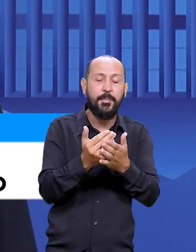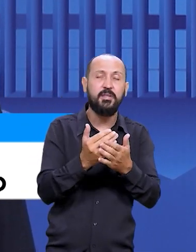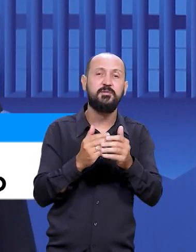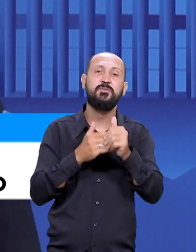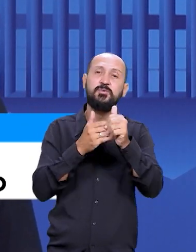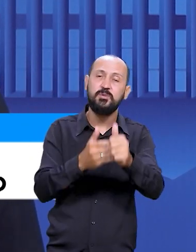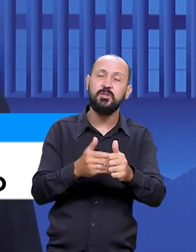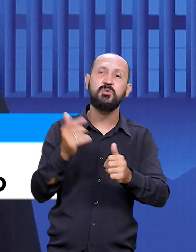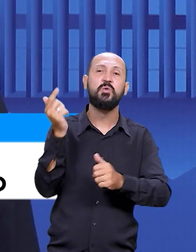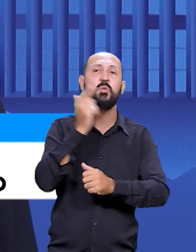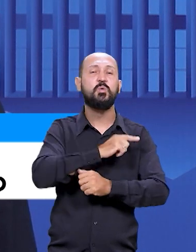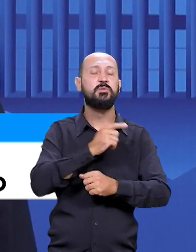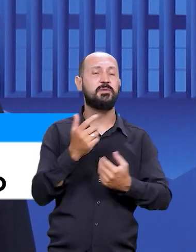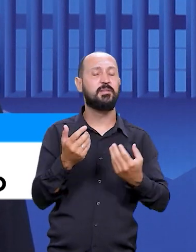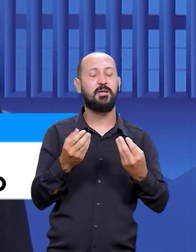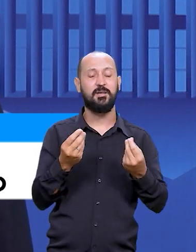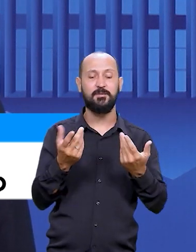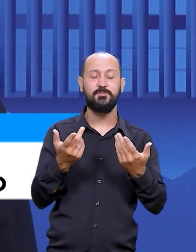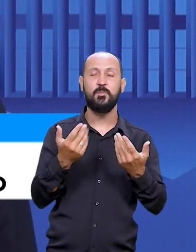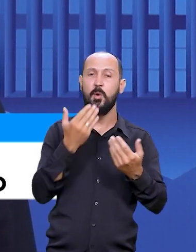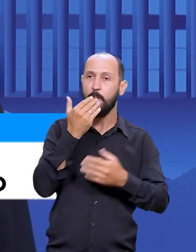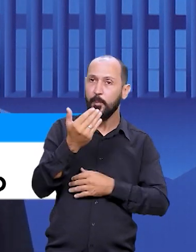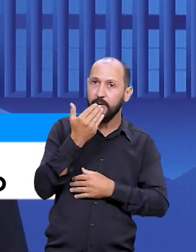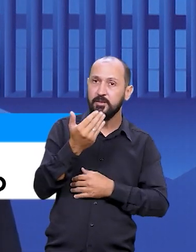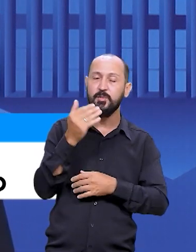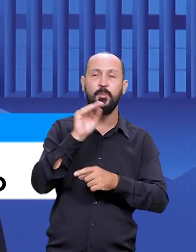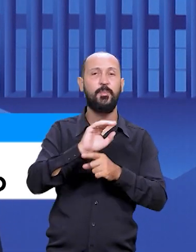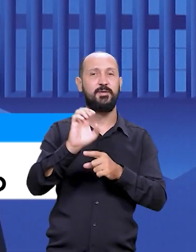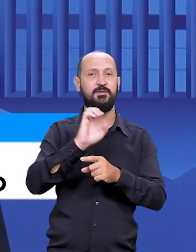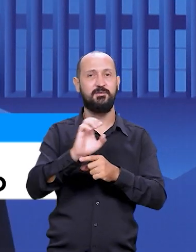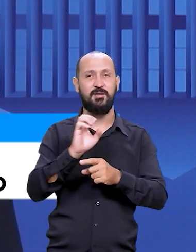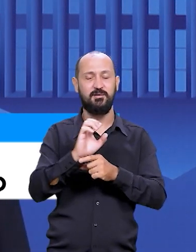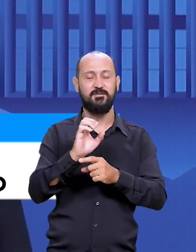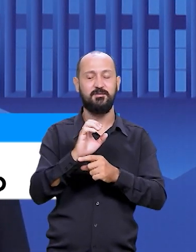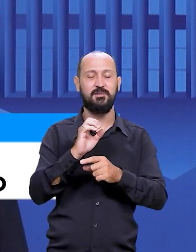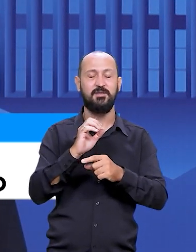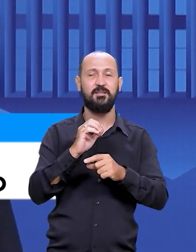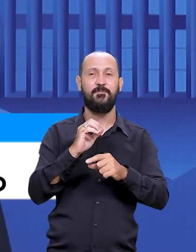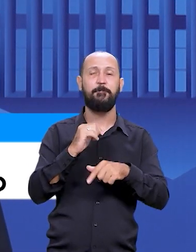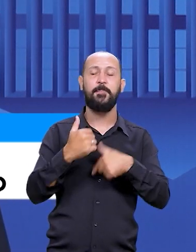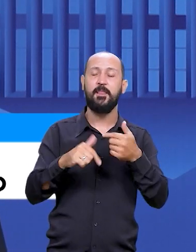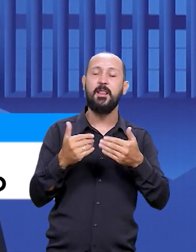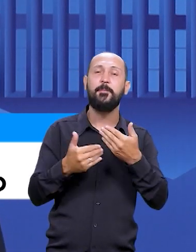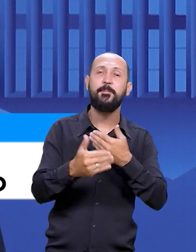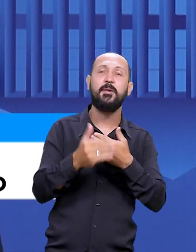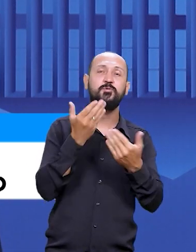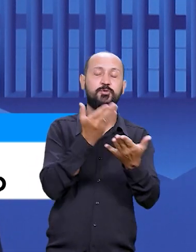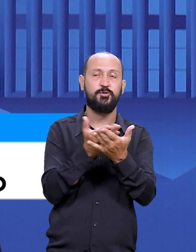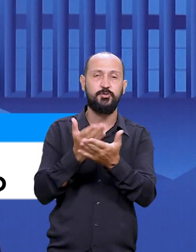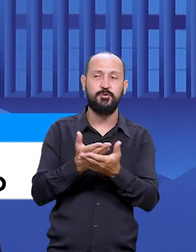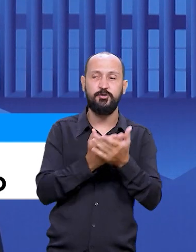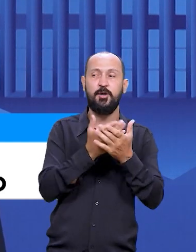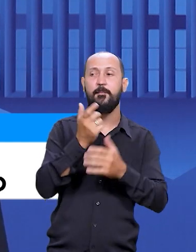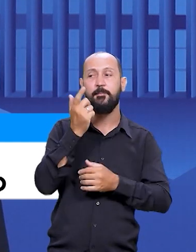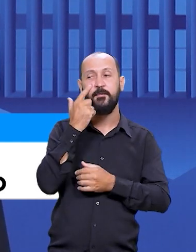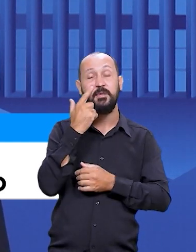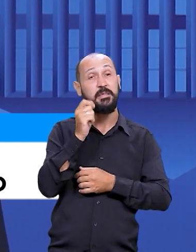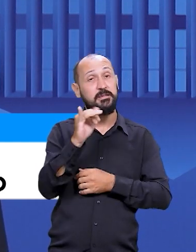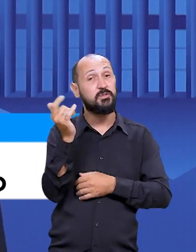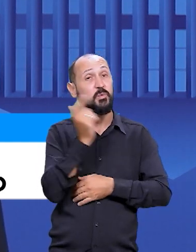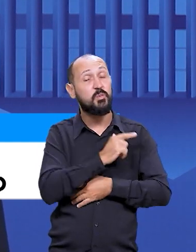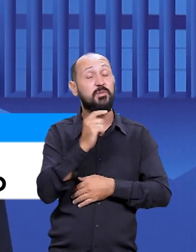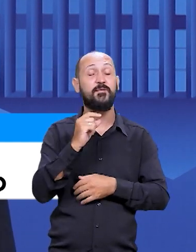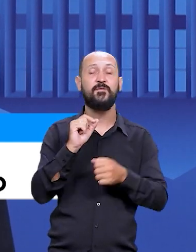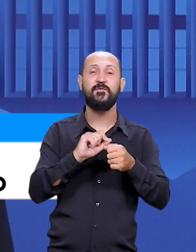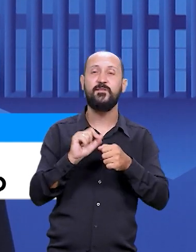e a iniciativa de que nós possamos cobrar do Estado essa iniciativa de estudo